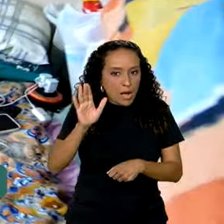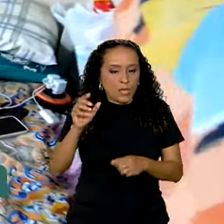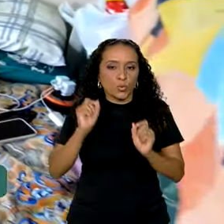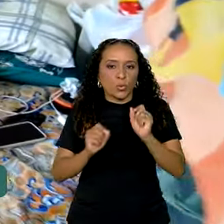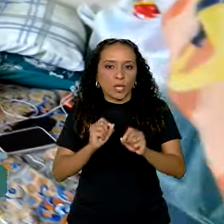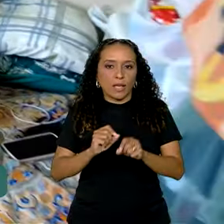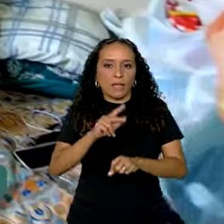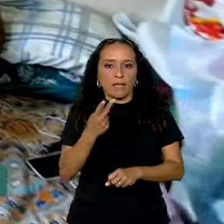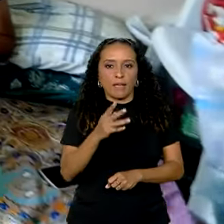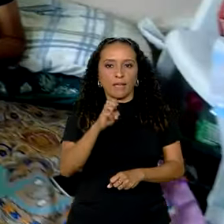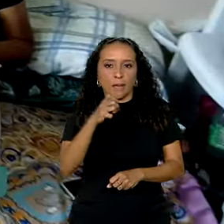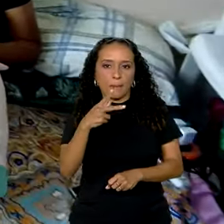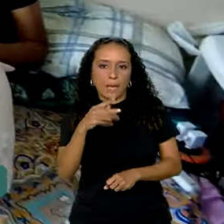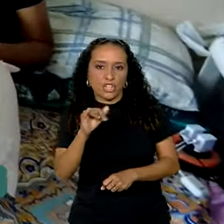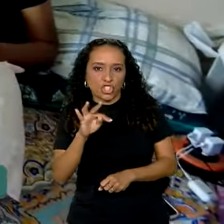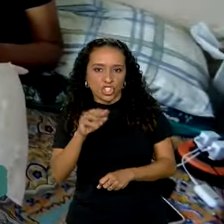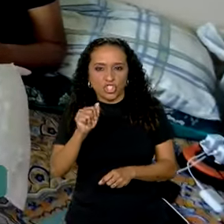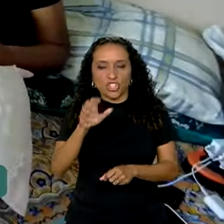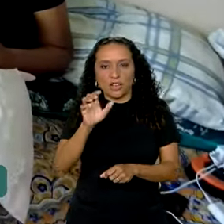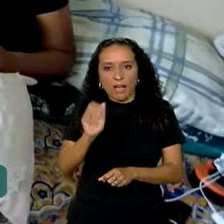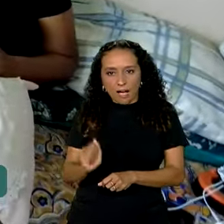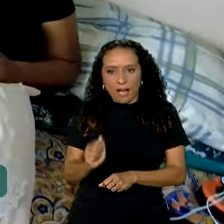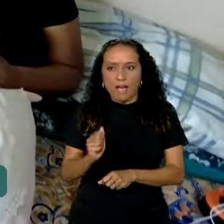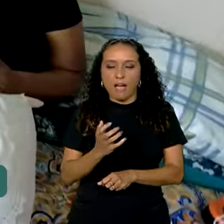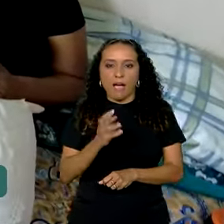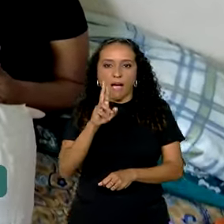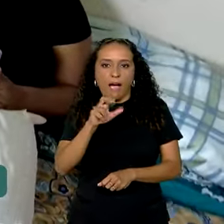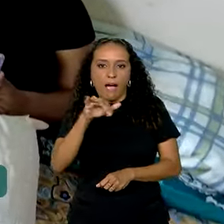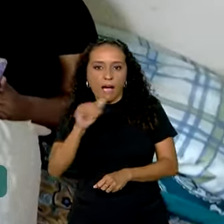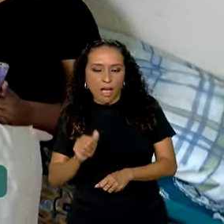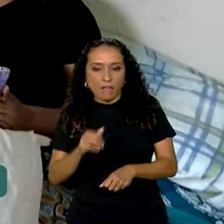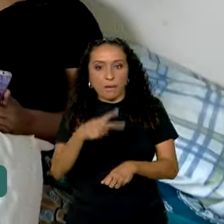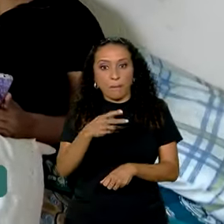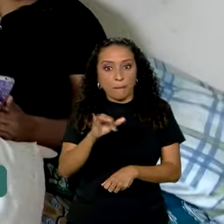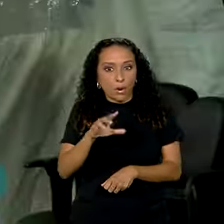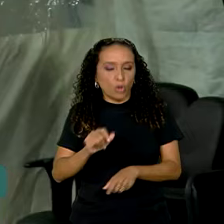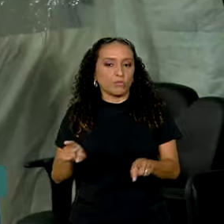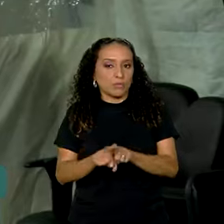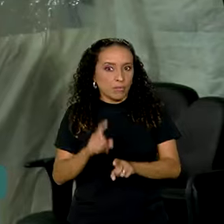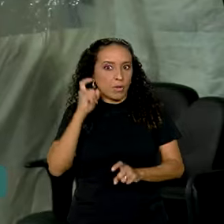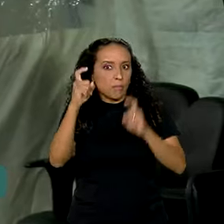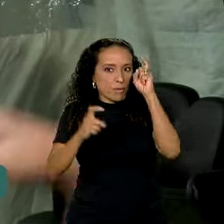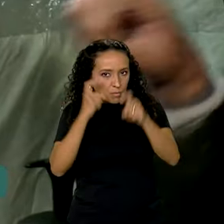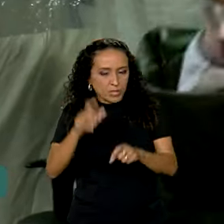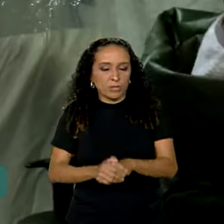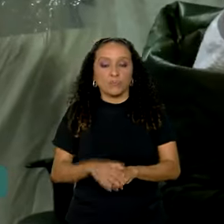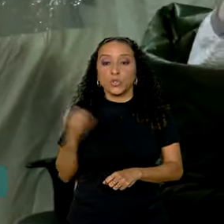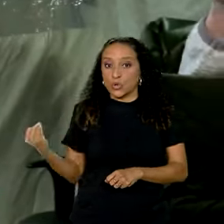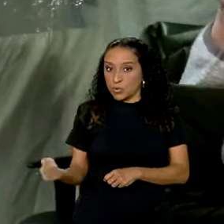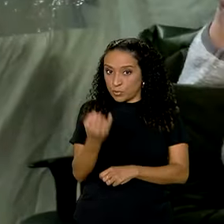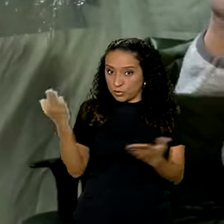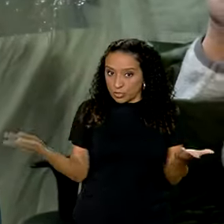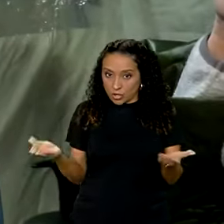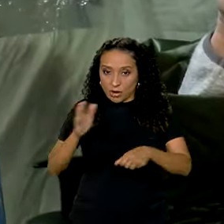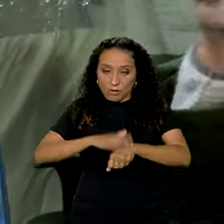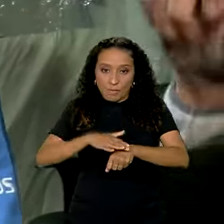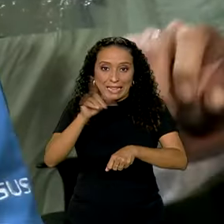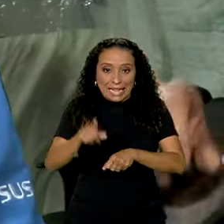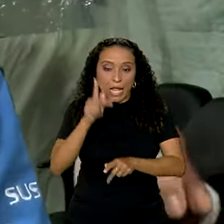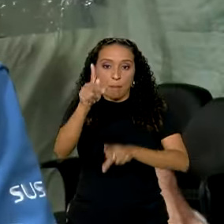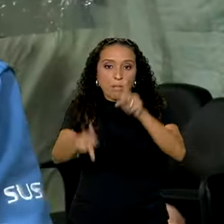de hepatite A, raiva e poliomielite também preocupam. Importante nesse momento que a